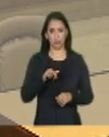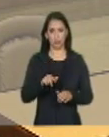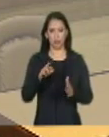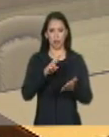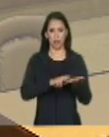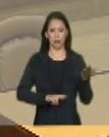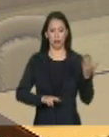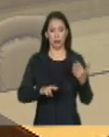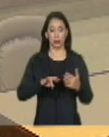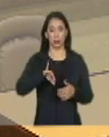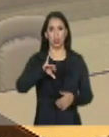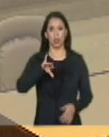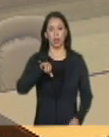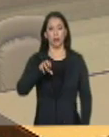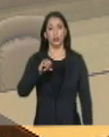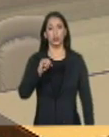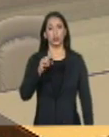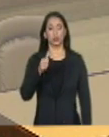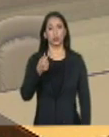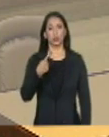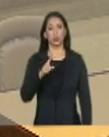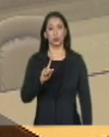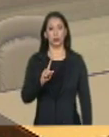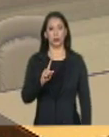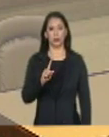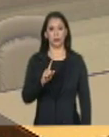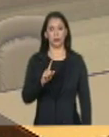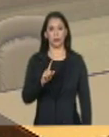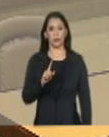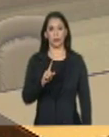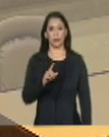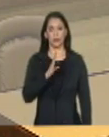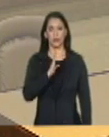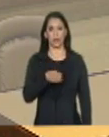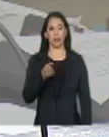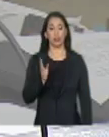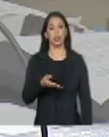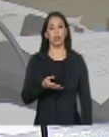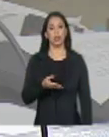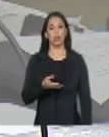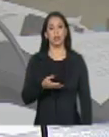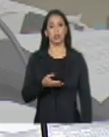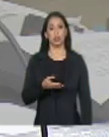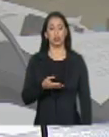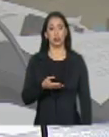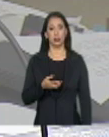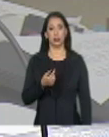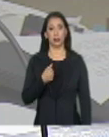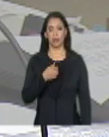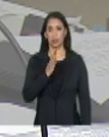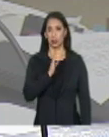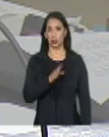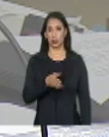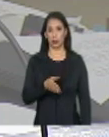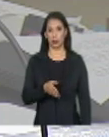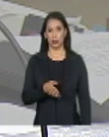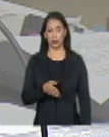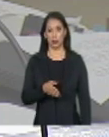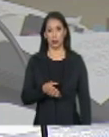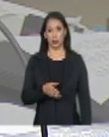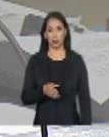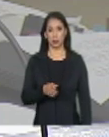deputado João Campos, há a extinção... Ministro Alexandre de Moraes, à direita. Eu sou a favor da extinção. Até porque